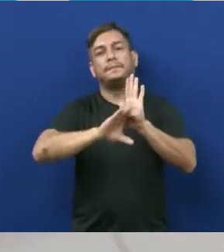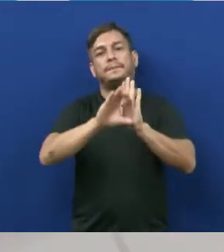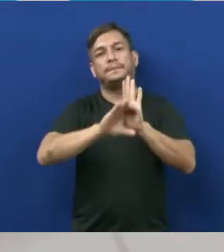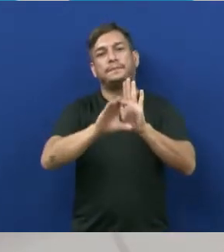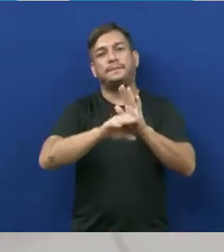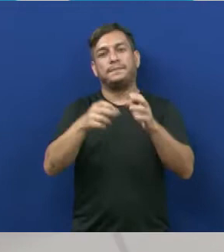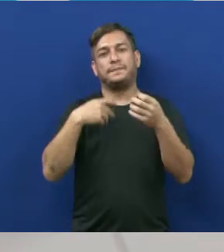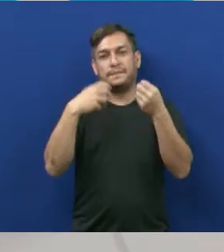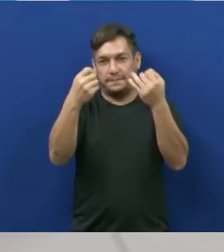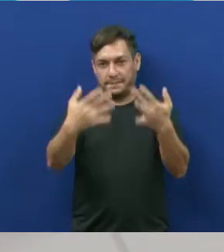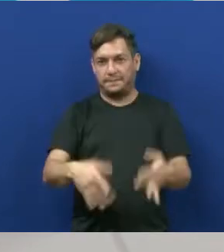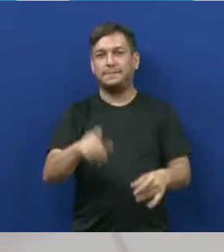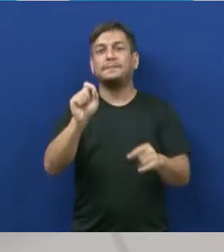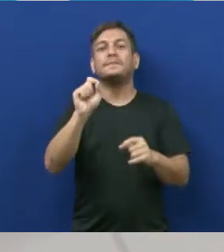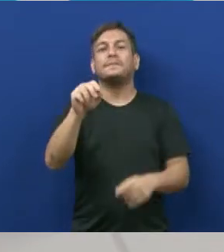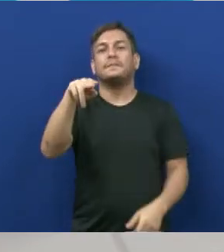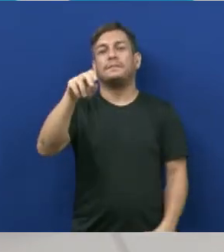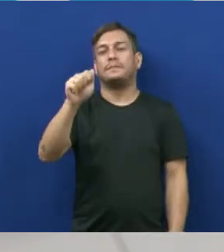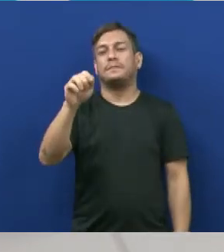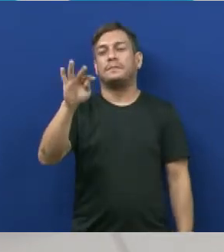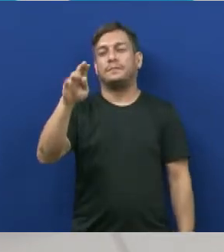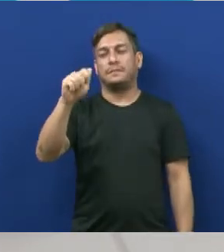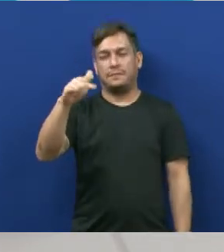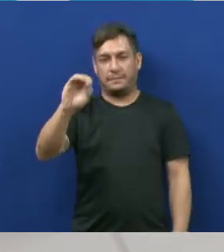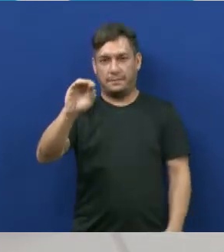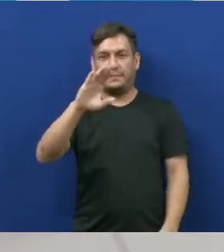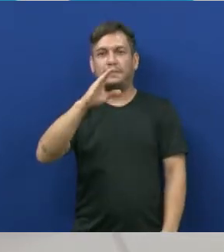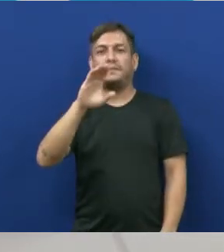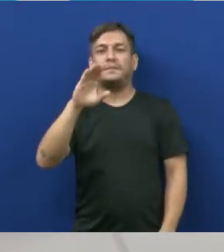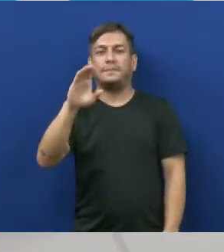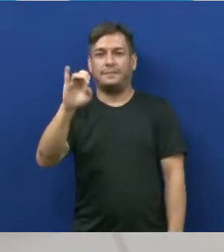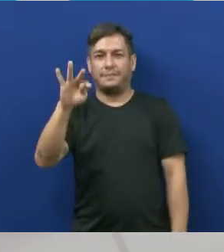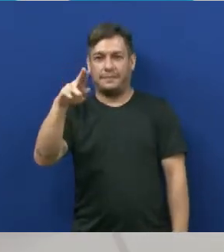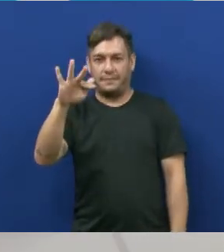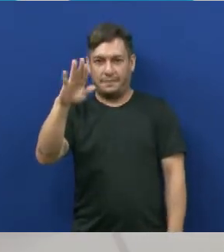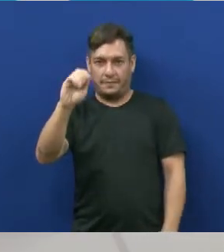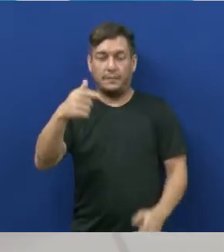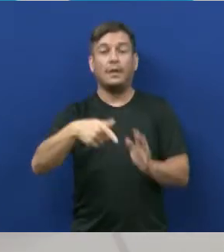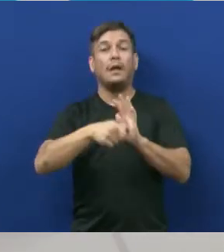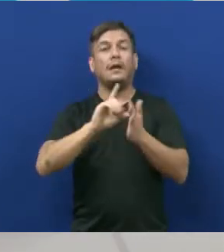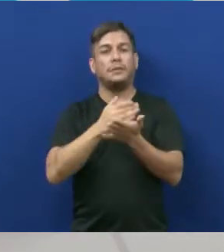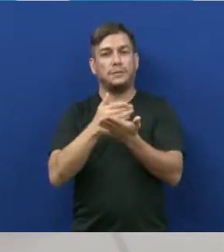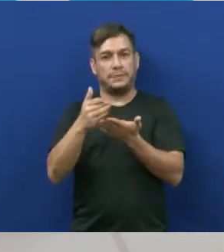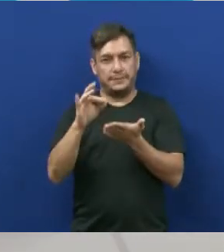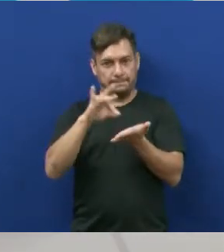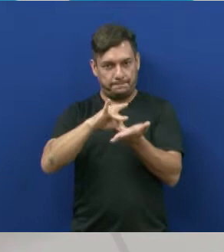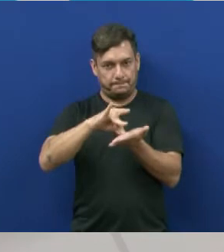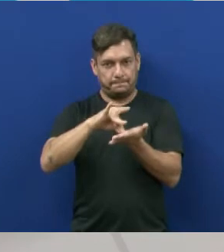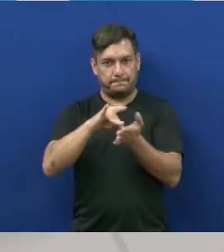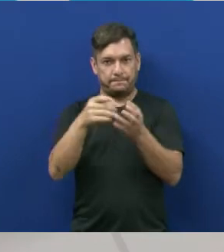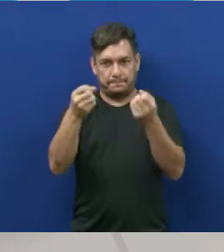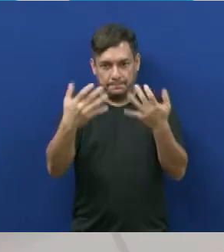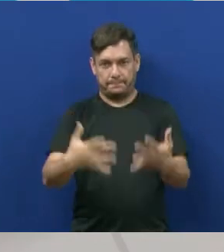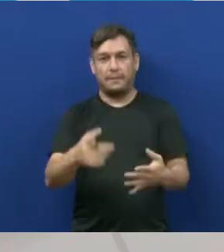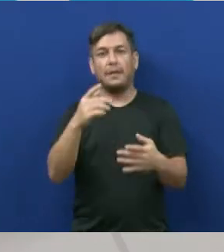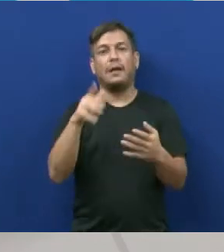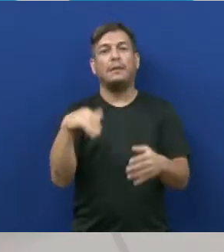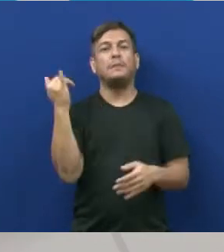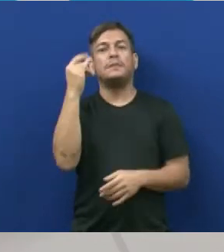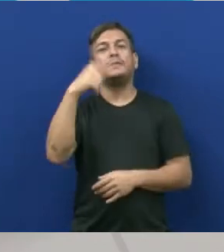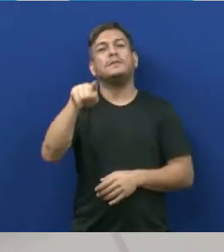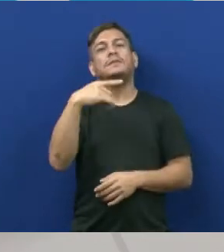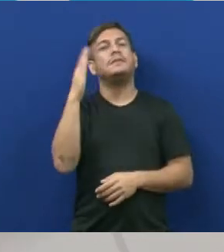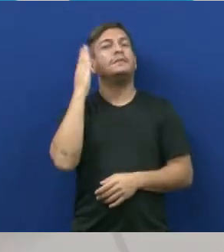é notação científica. Antes de começar de fato com a notação científica, é necessário que vocês saibam